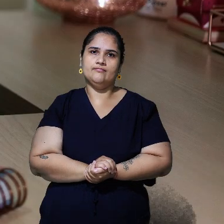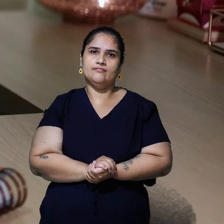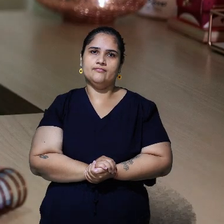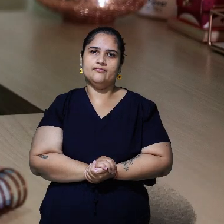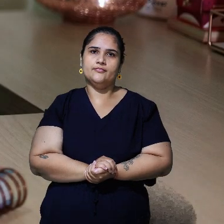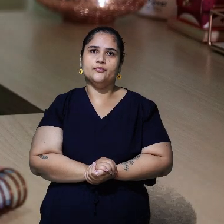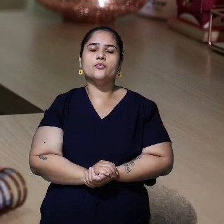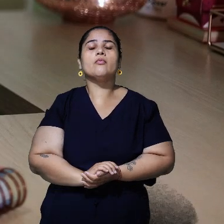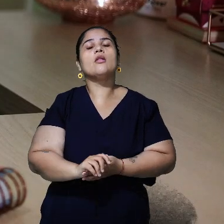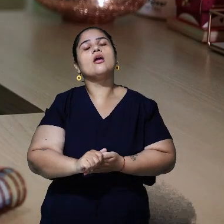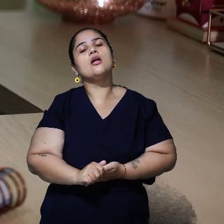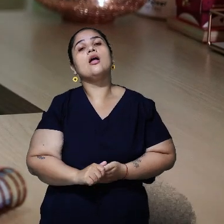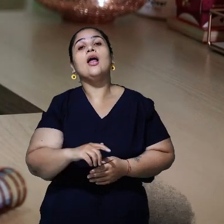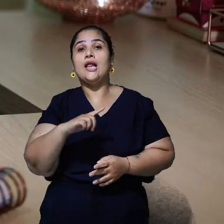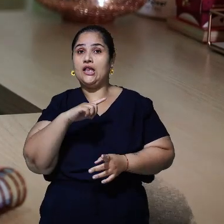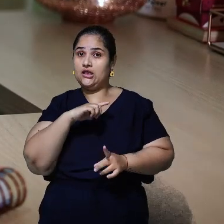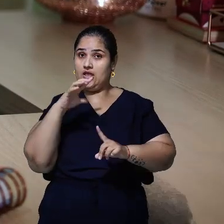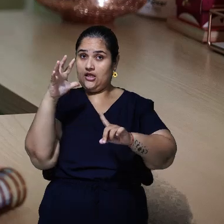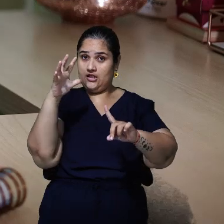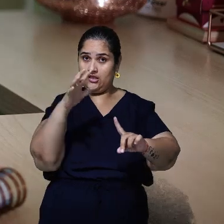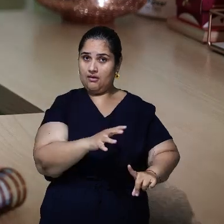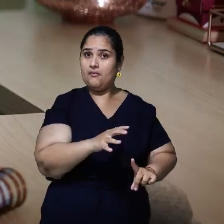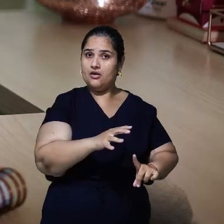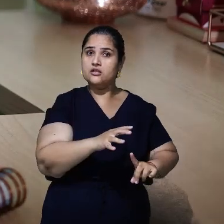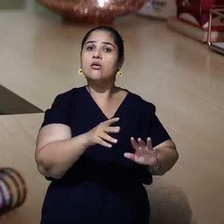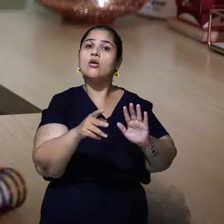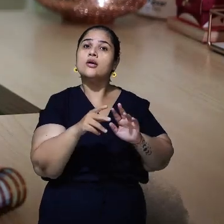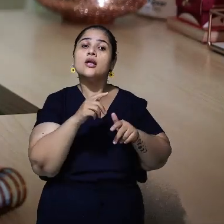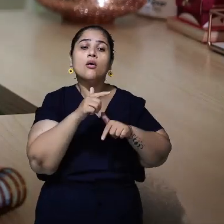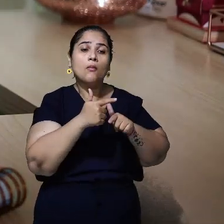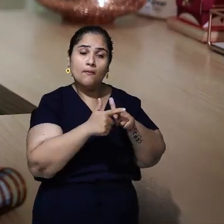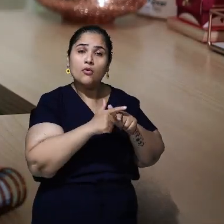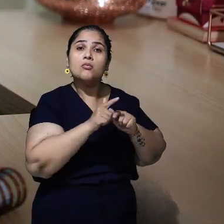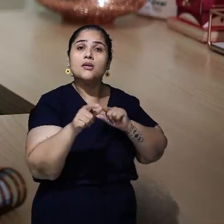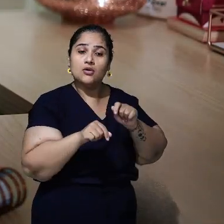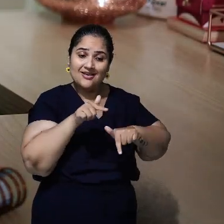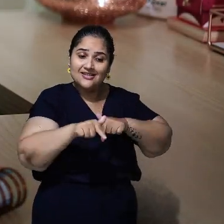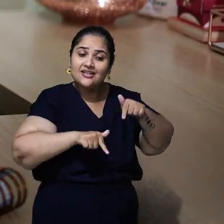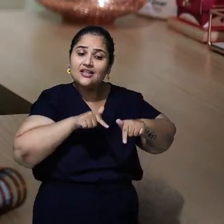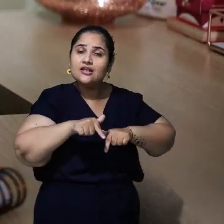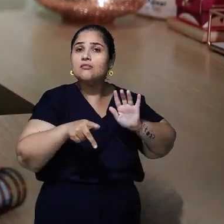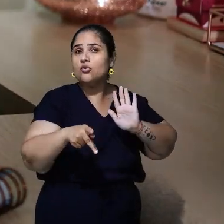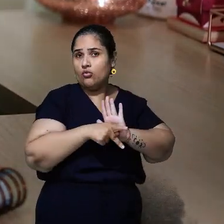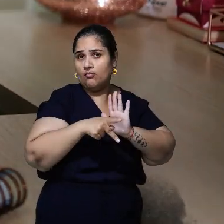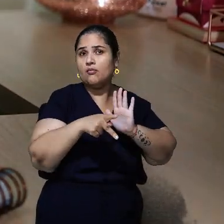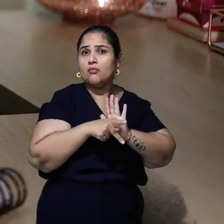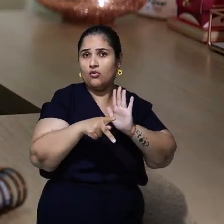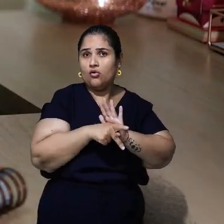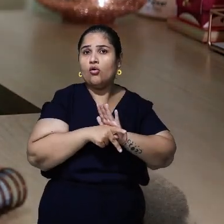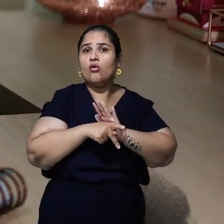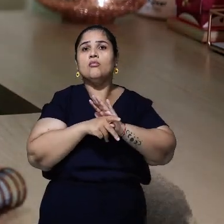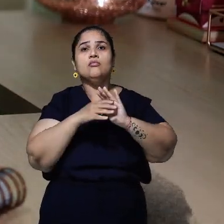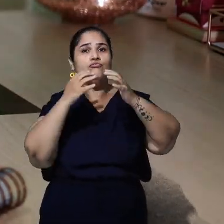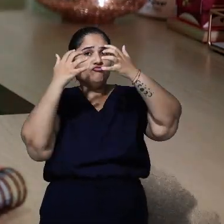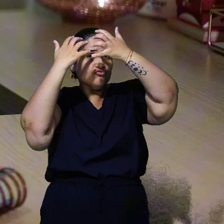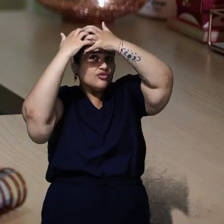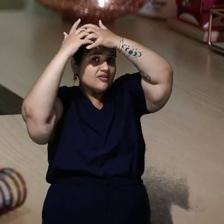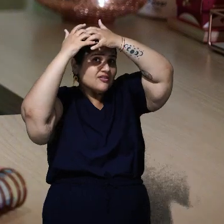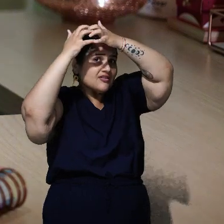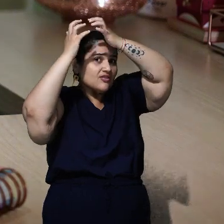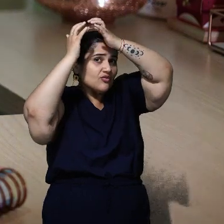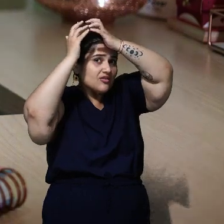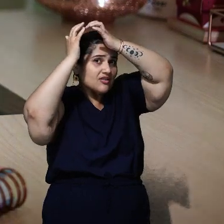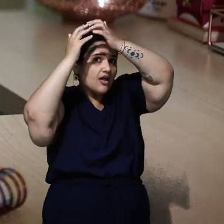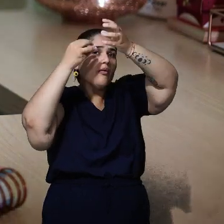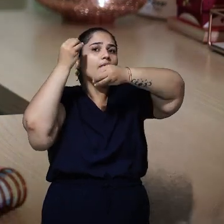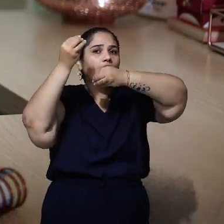Tem depressão que ela é uma questão química mesmo do cérebro. Então, falta mesmo de neurotransmissores, como a